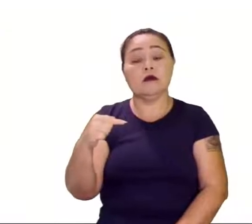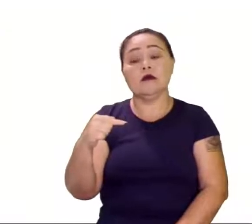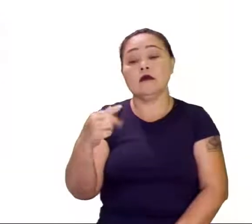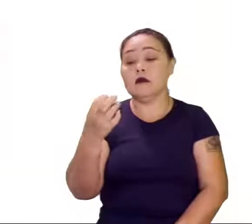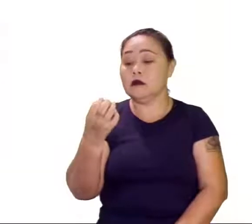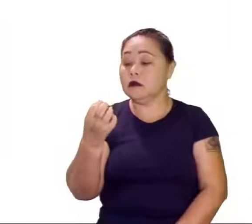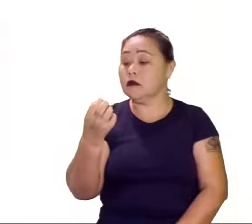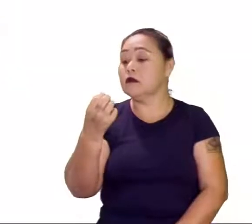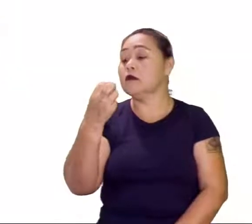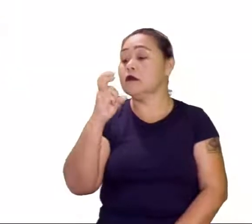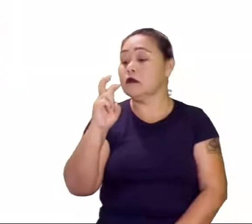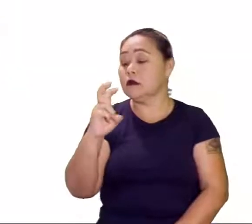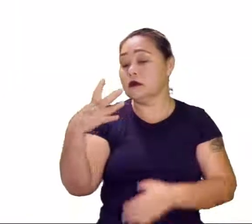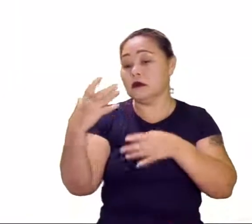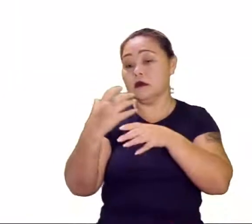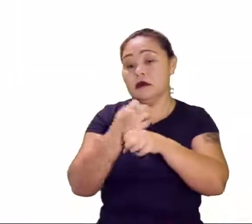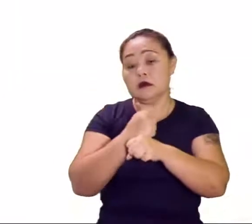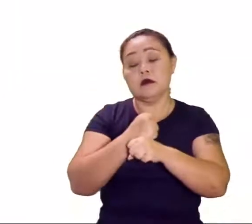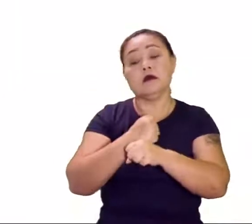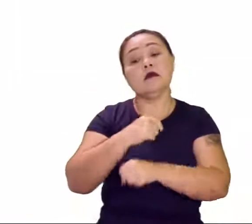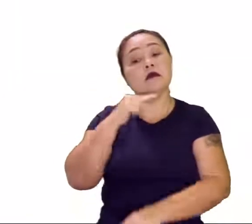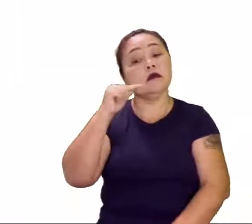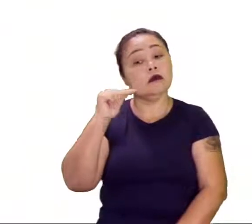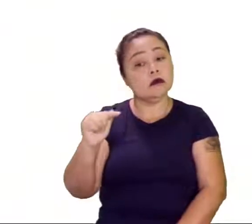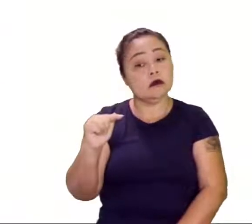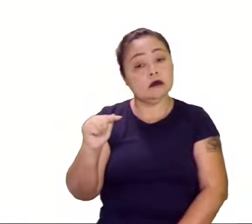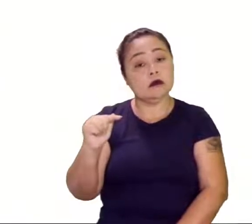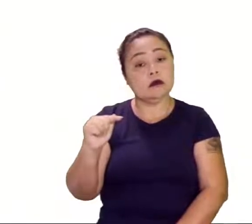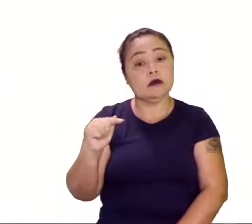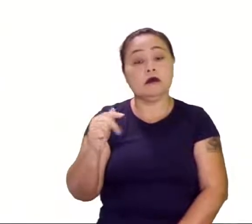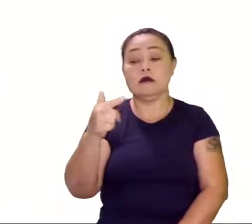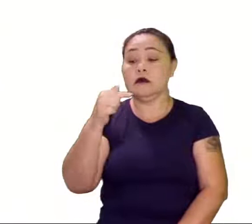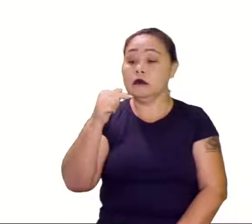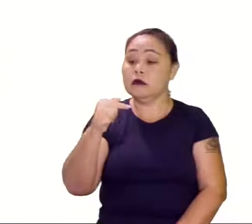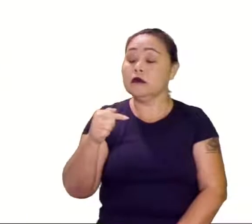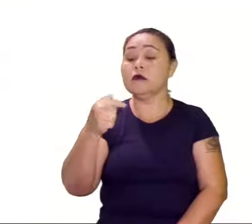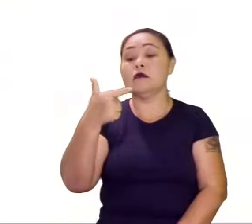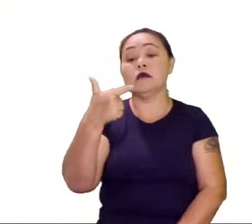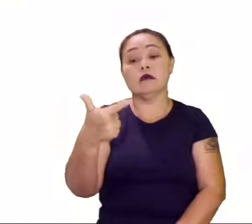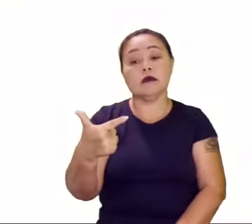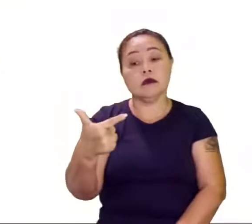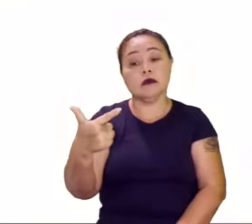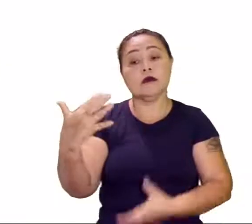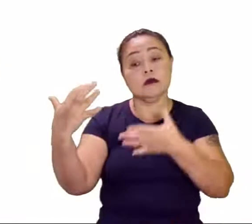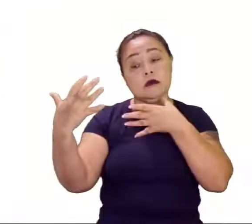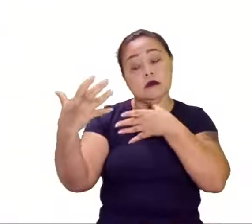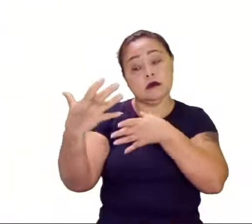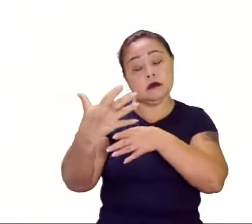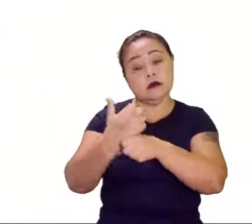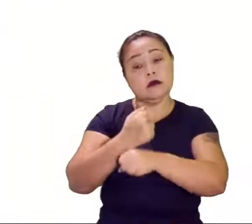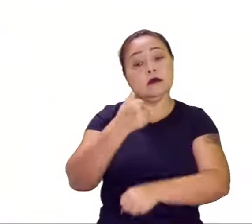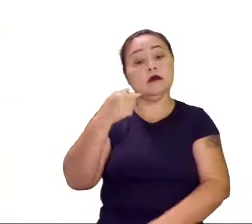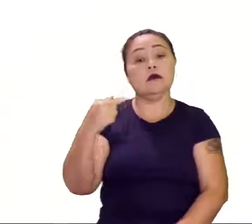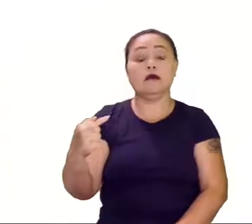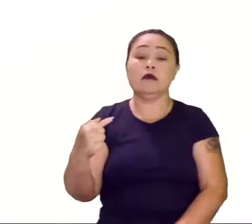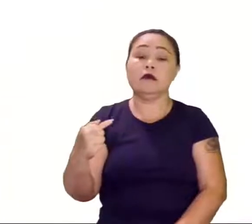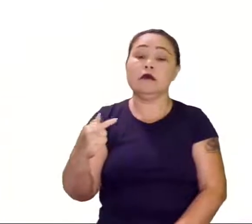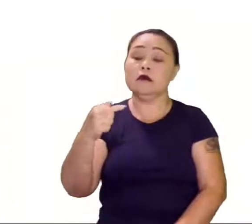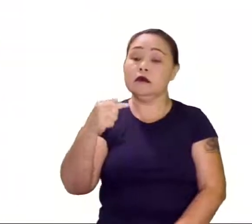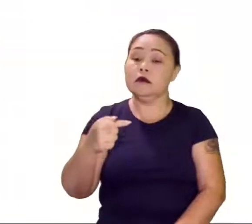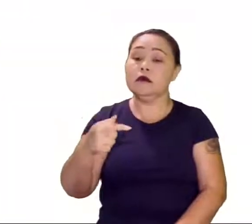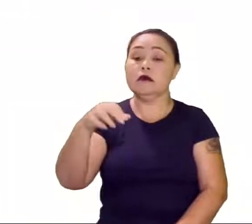7. 65. 65. Soma 7. 72. 72. Soma